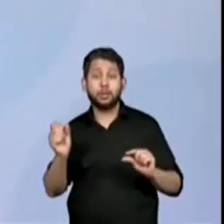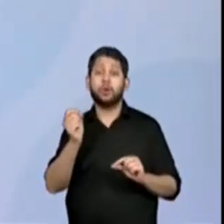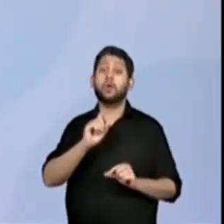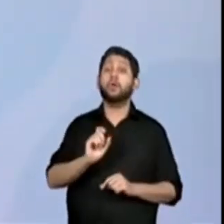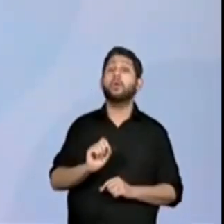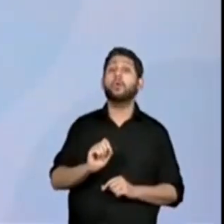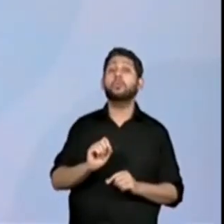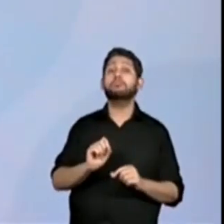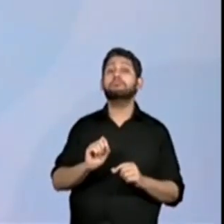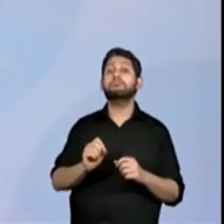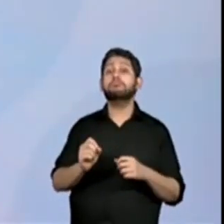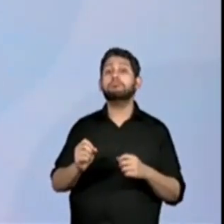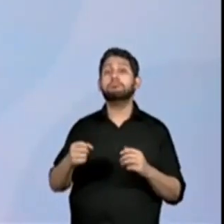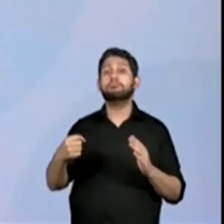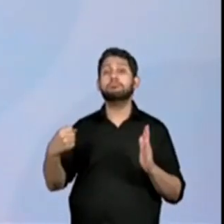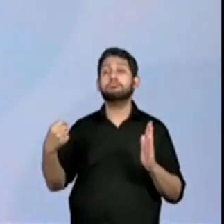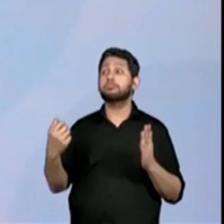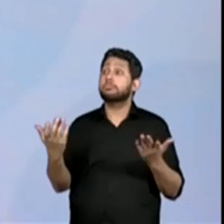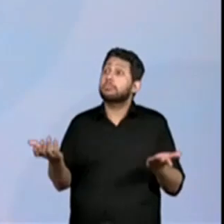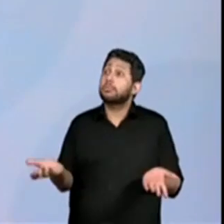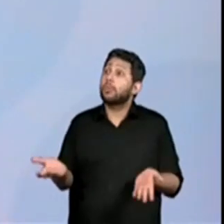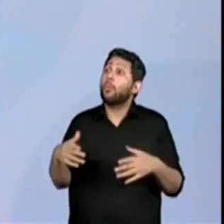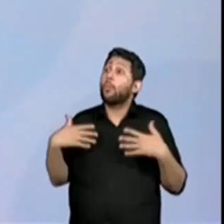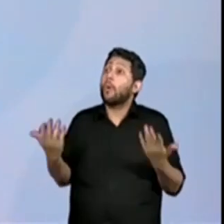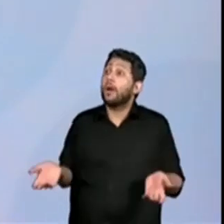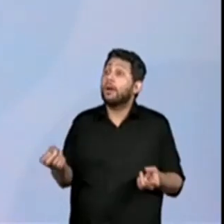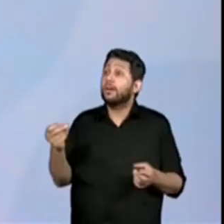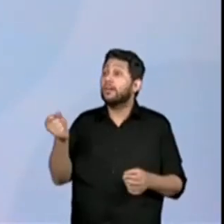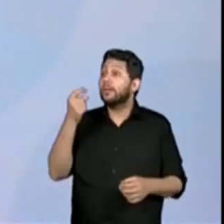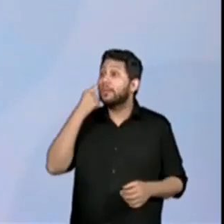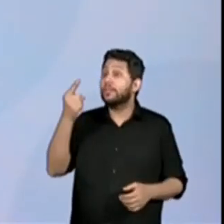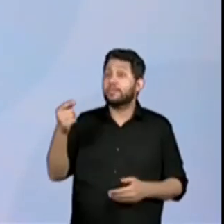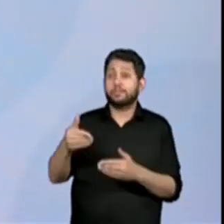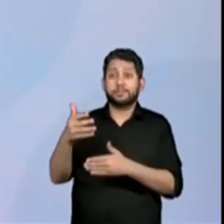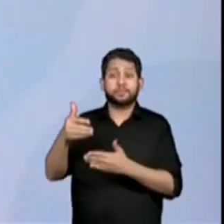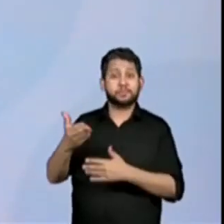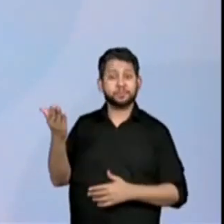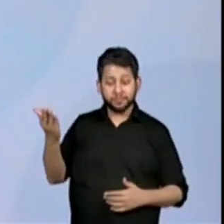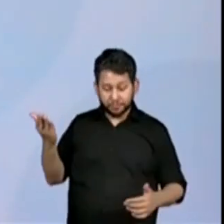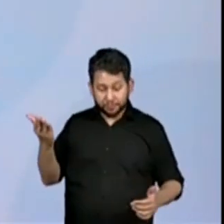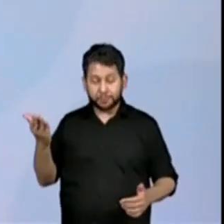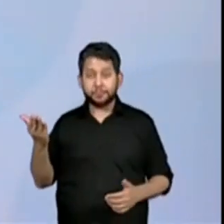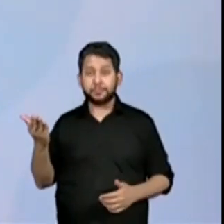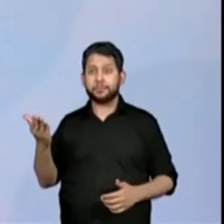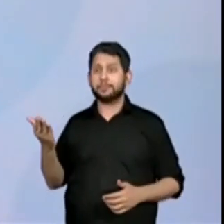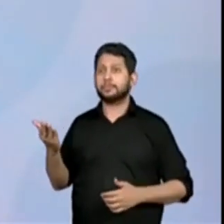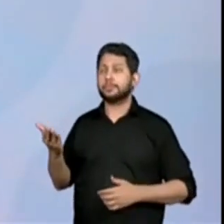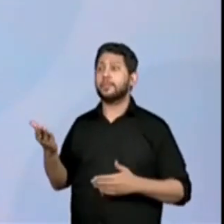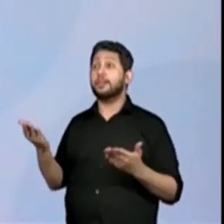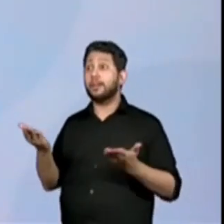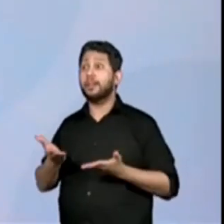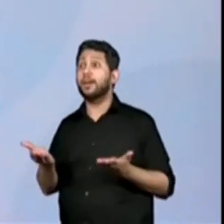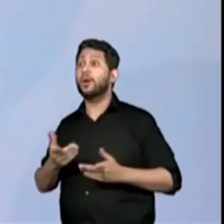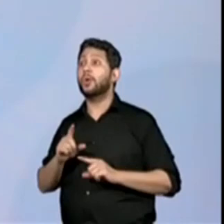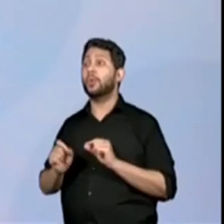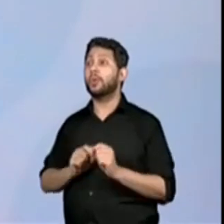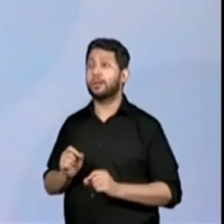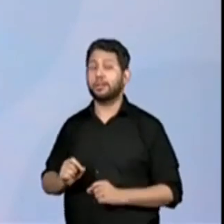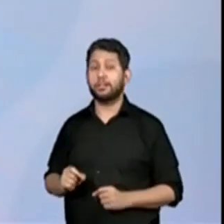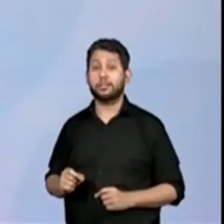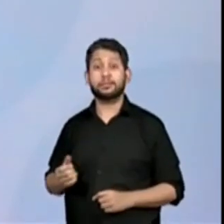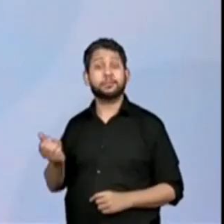verbais? Tá devagar aqui, hein? Tem hora aqui. Então, a gente tem aqui todos